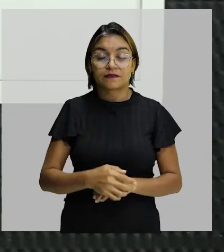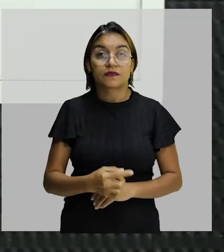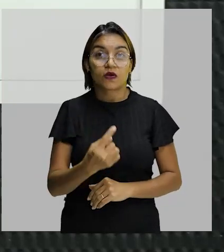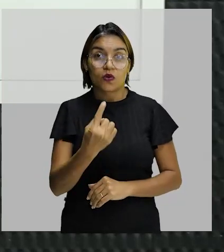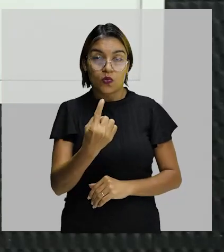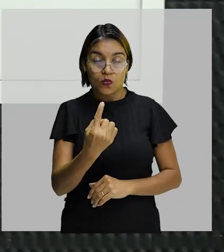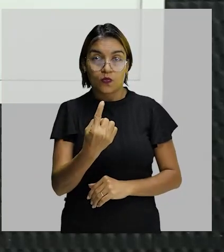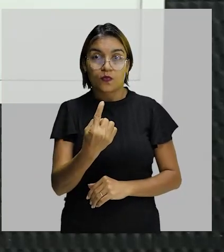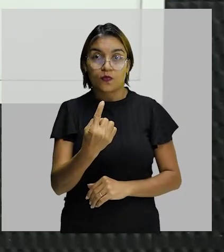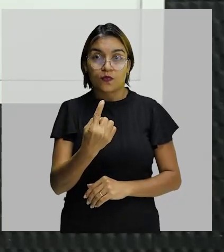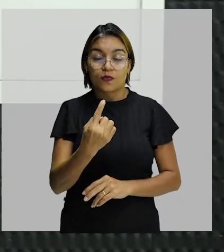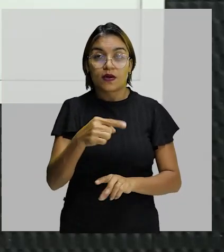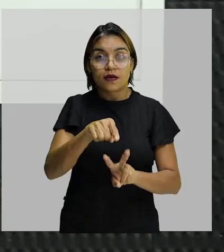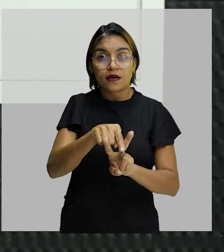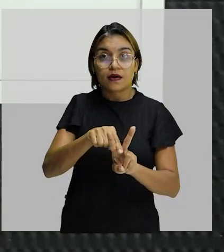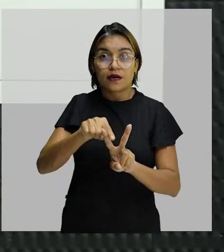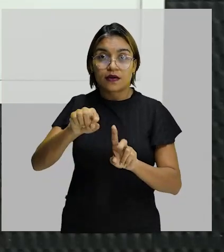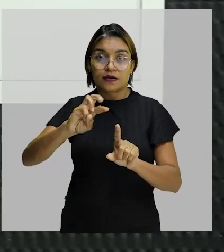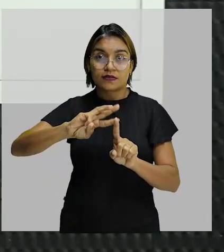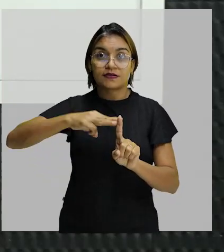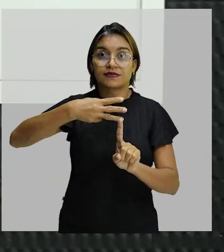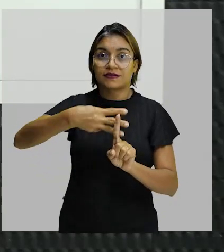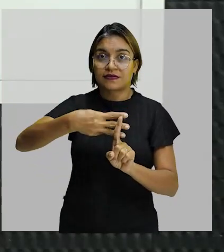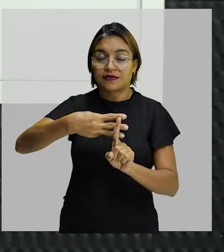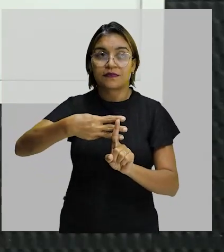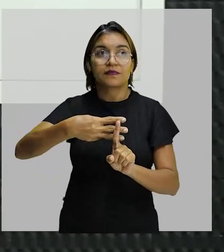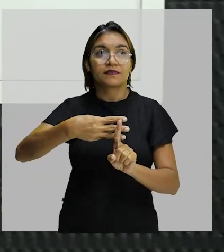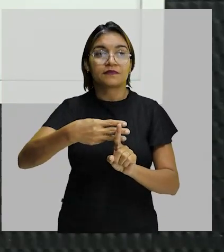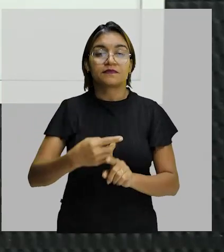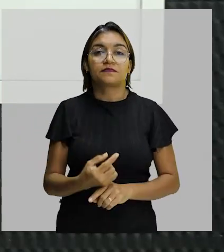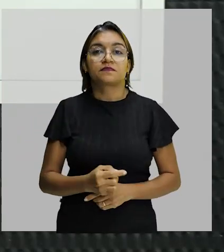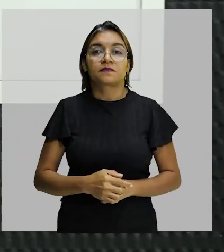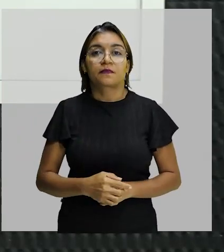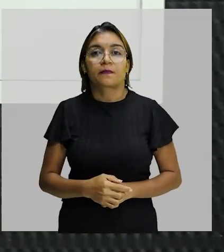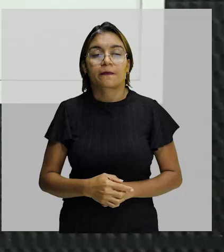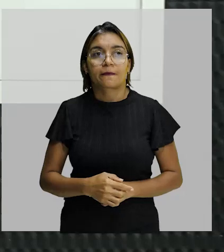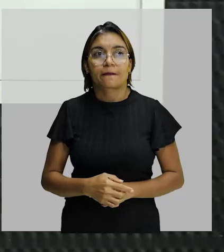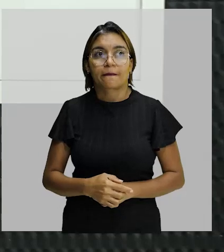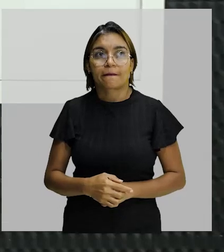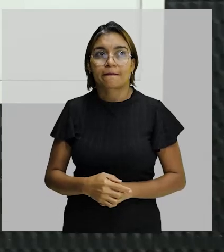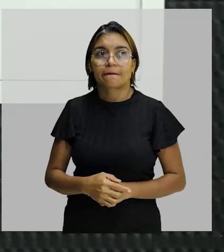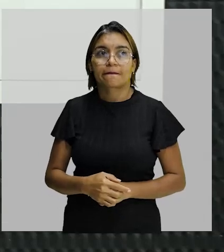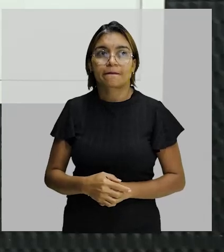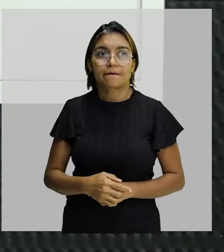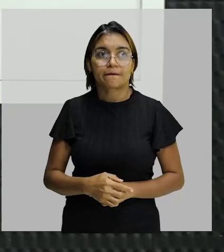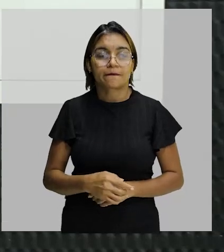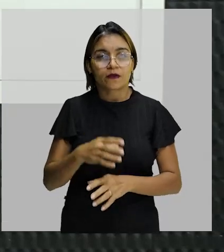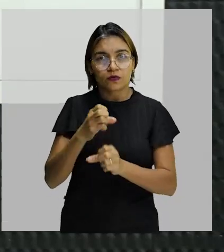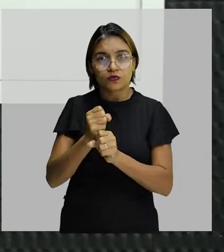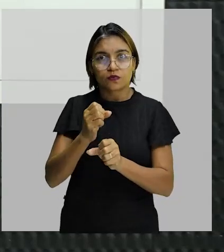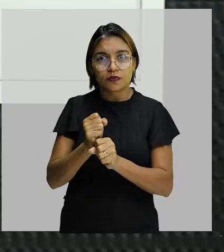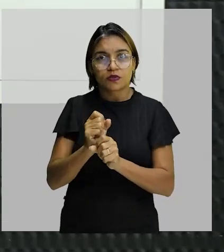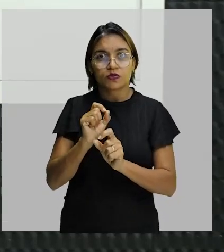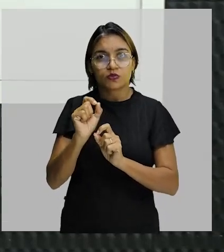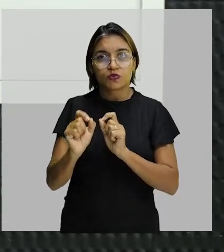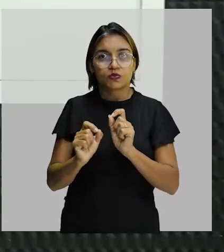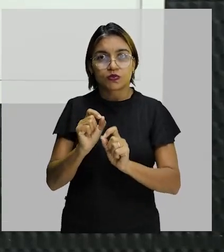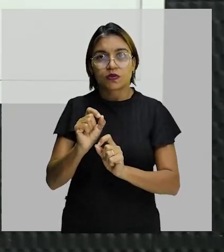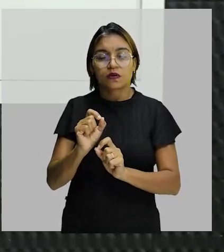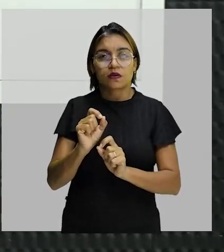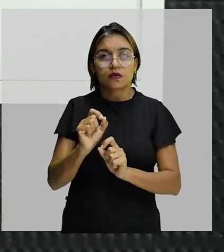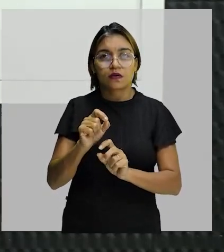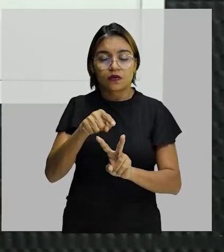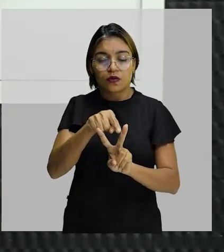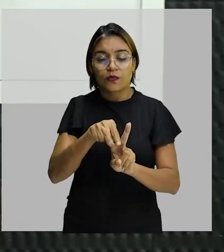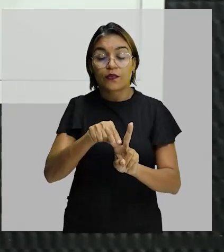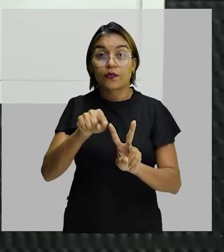uma raiz tripla. Né? Uma raiz tripla. Então, 1 com 4 dá 5, com 3 dá 8. Tá? Você